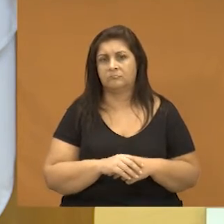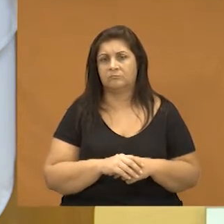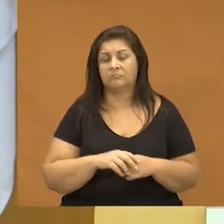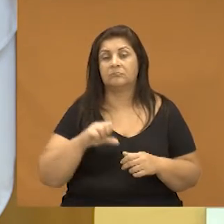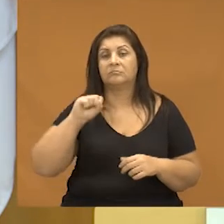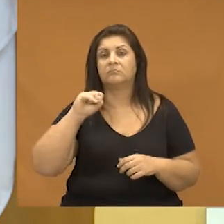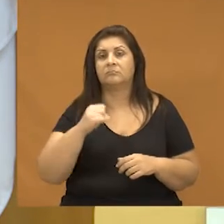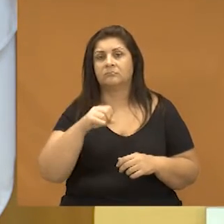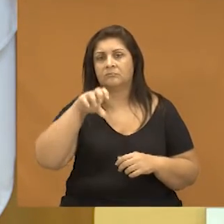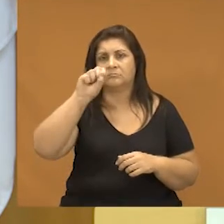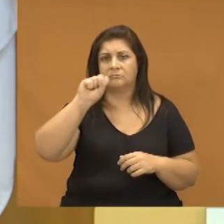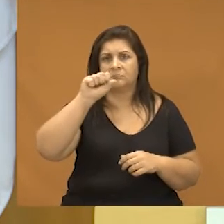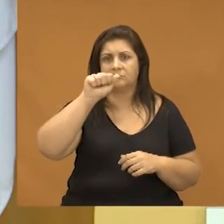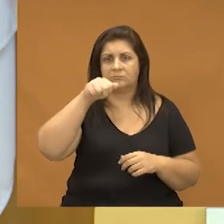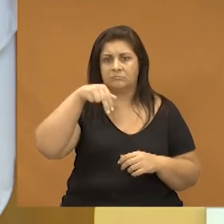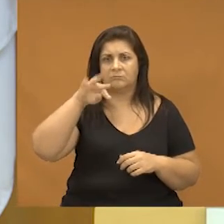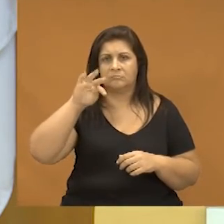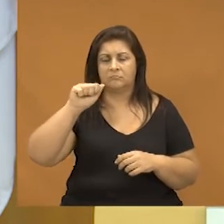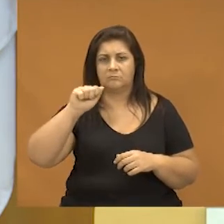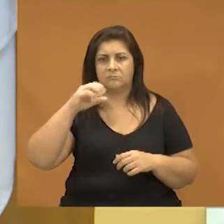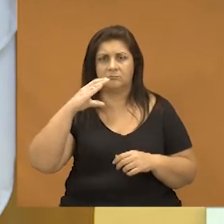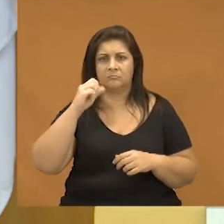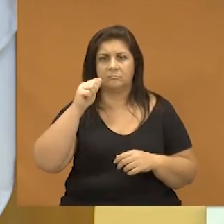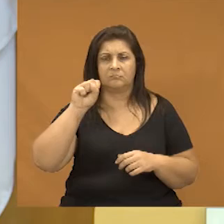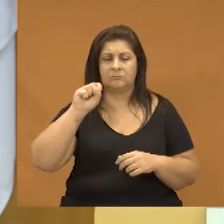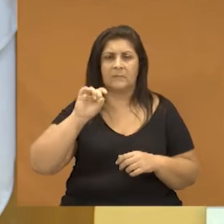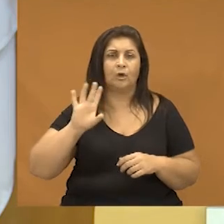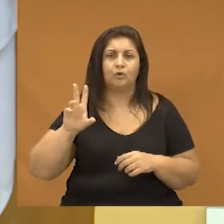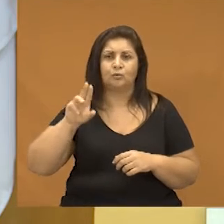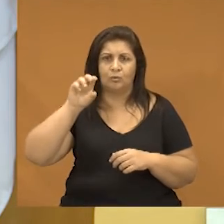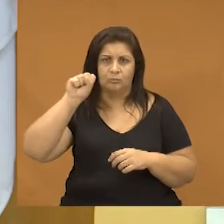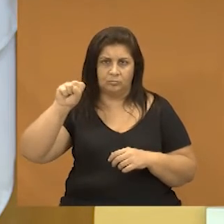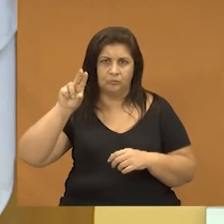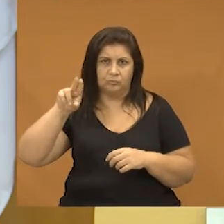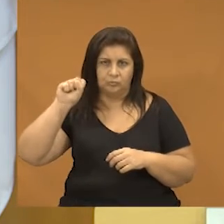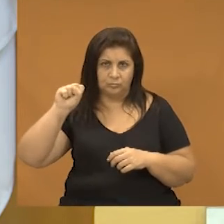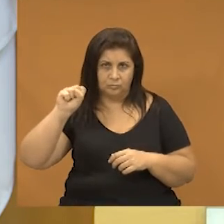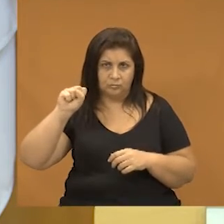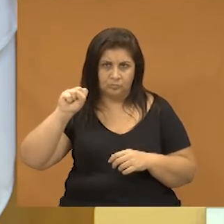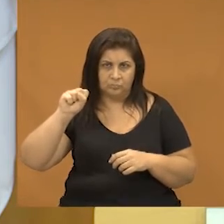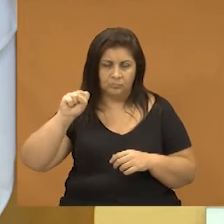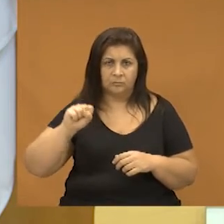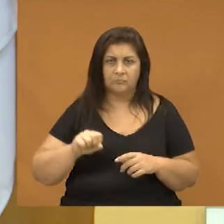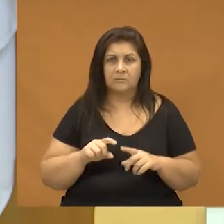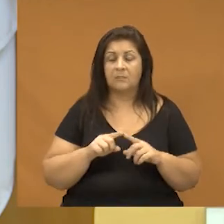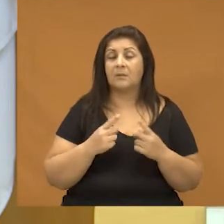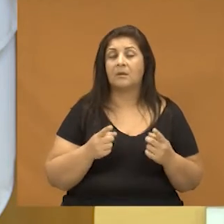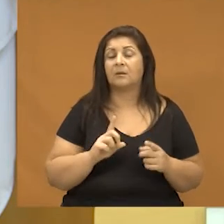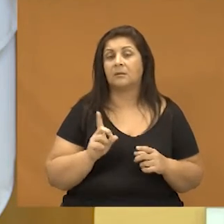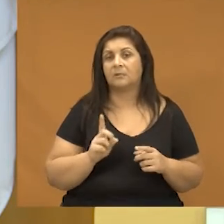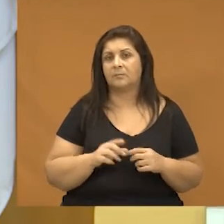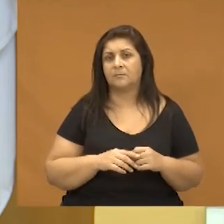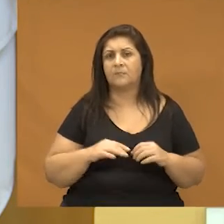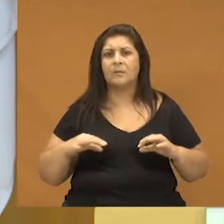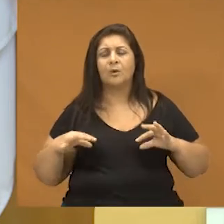a Santa Casa fosse um hospital só SUS, daí justificaria. O que acontece? Todo esse atendimento que